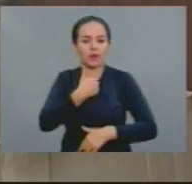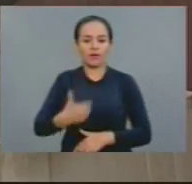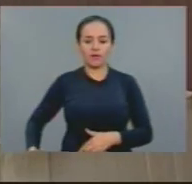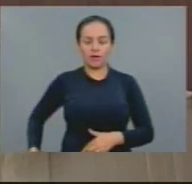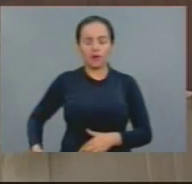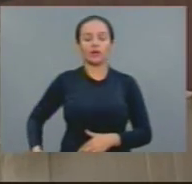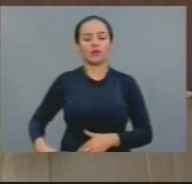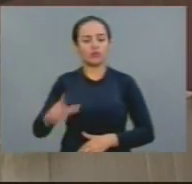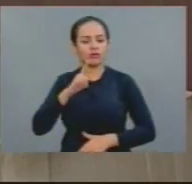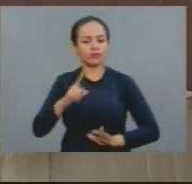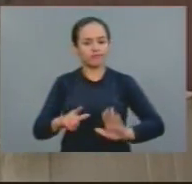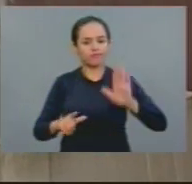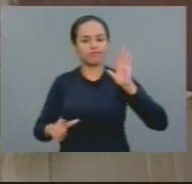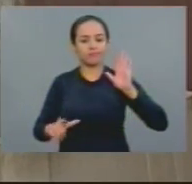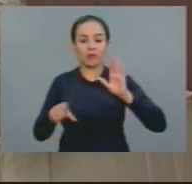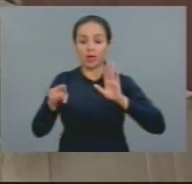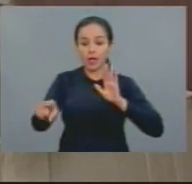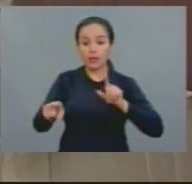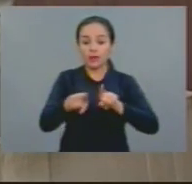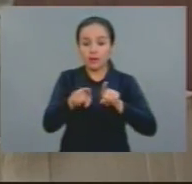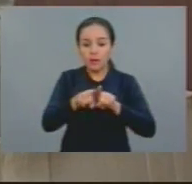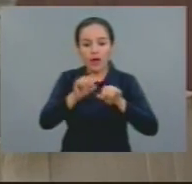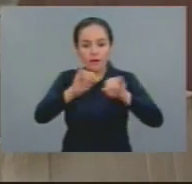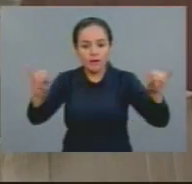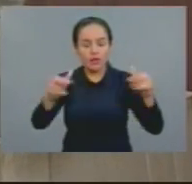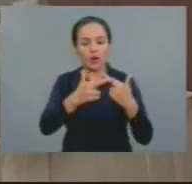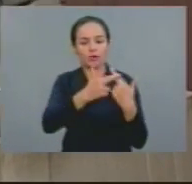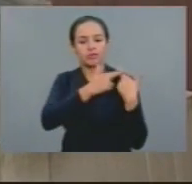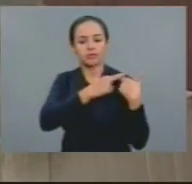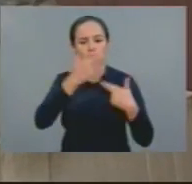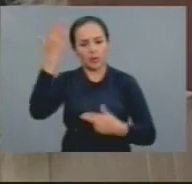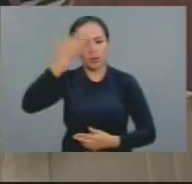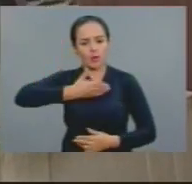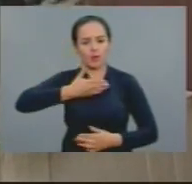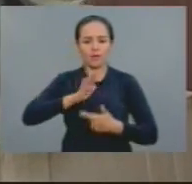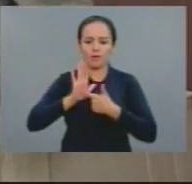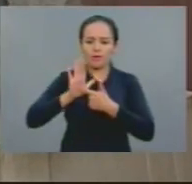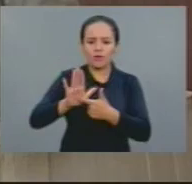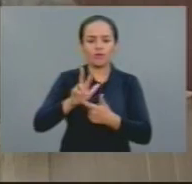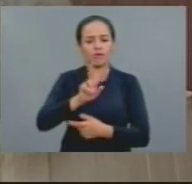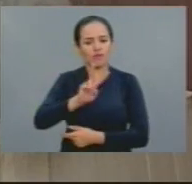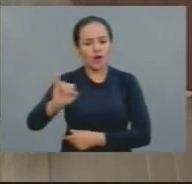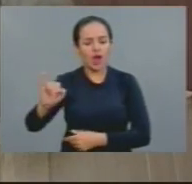estou falando do compromisso formalizado. No início desse ano,